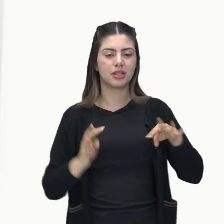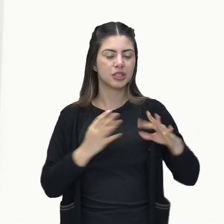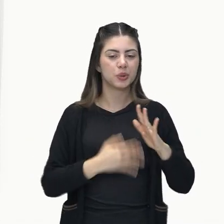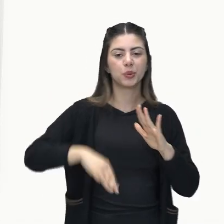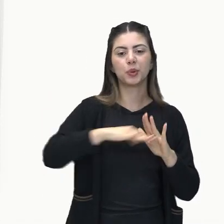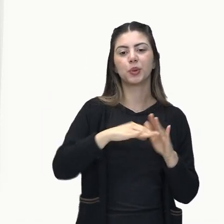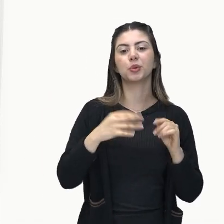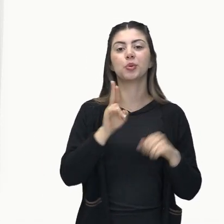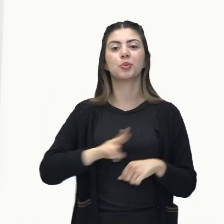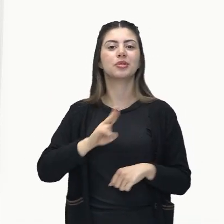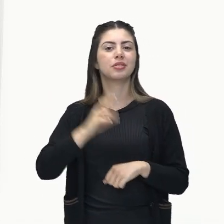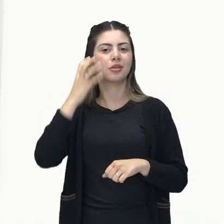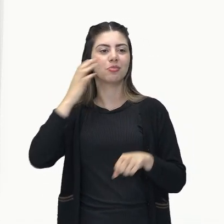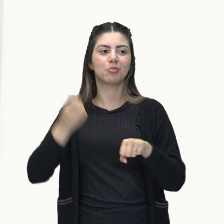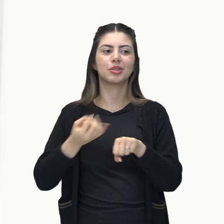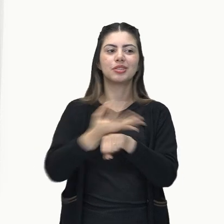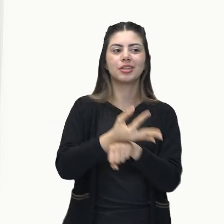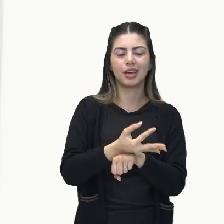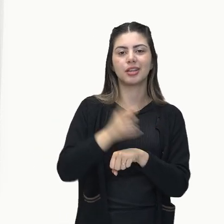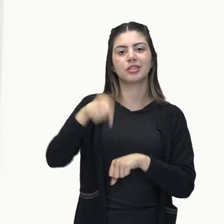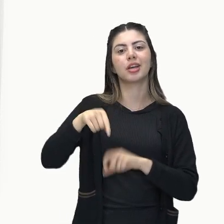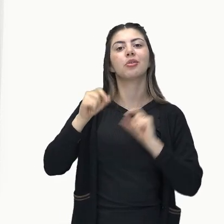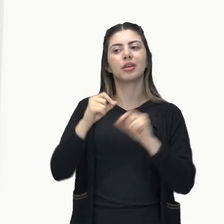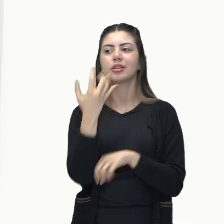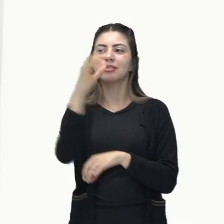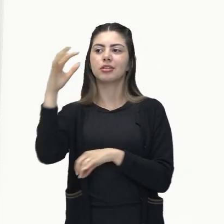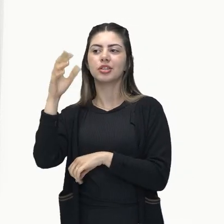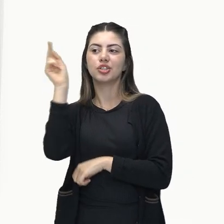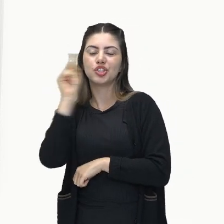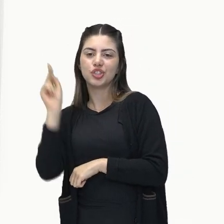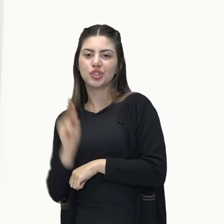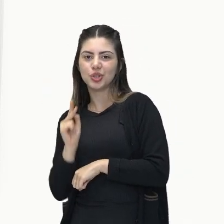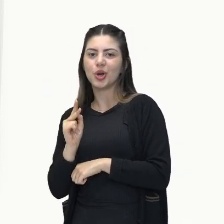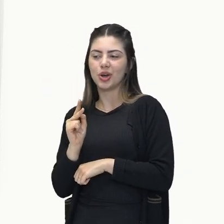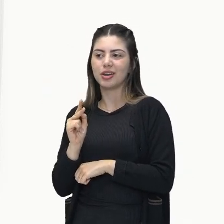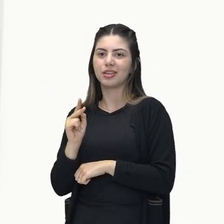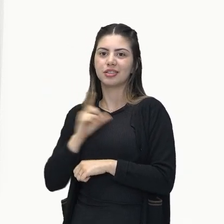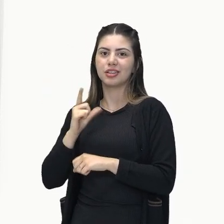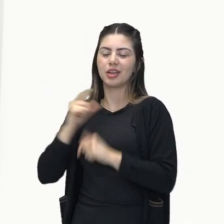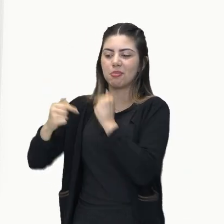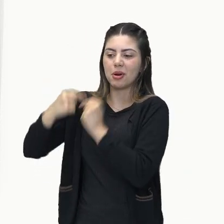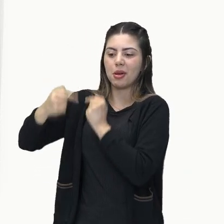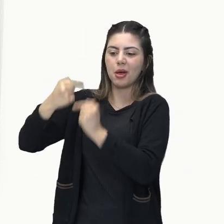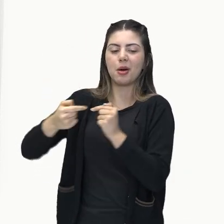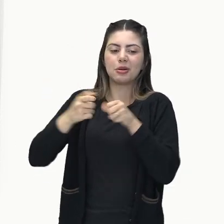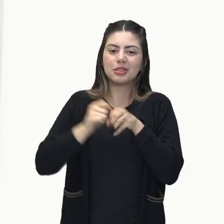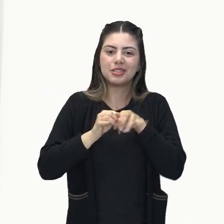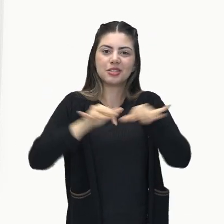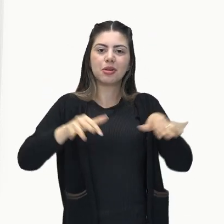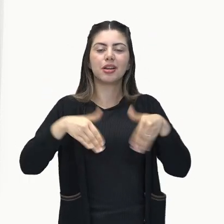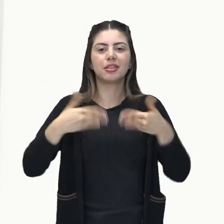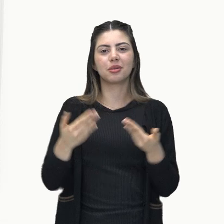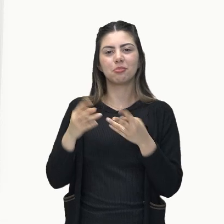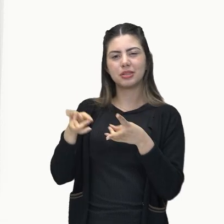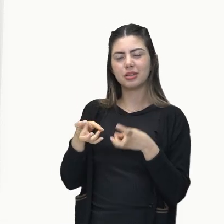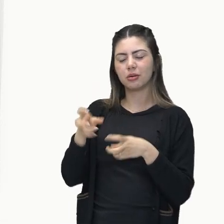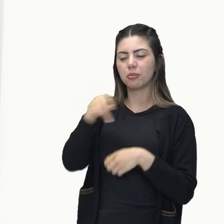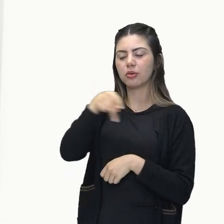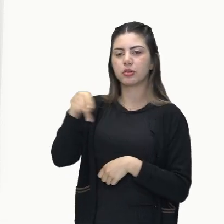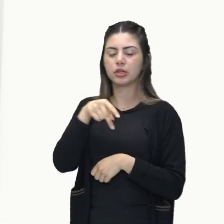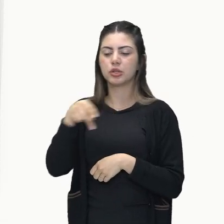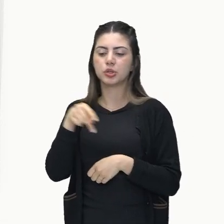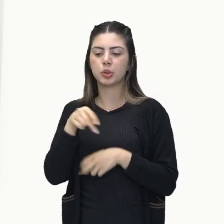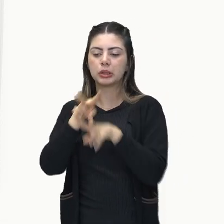da Floresta. Olha que ideia legal. Então, agora pegou uma temática que atraía, né, o professor, sobre falar sobre